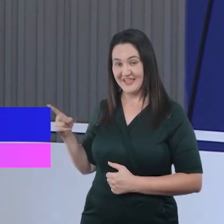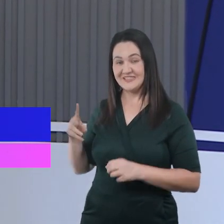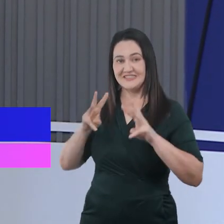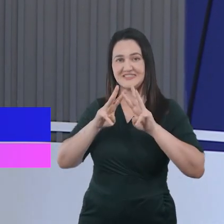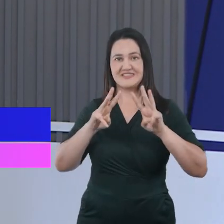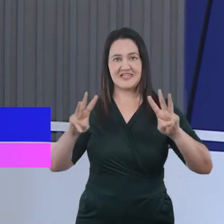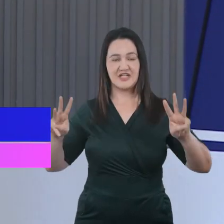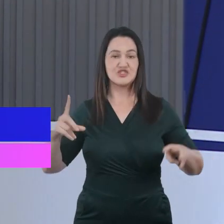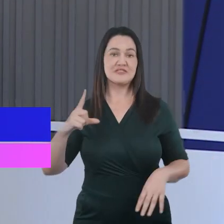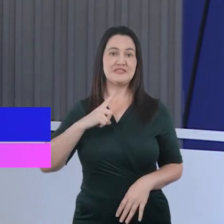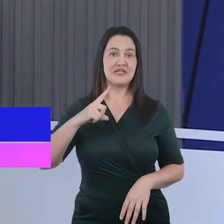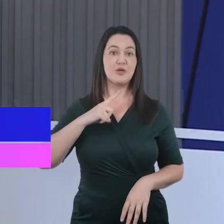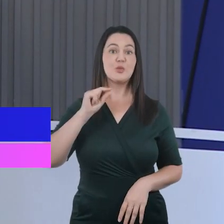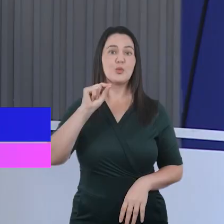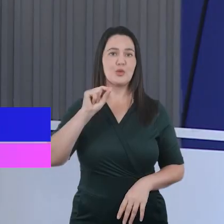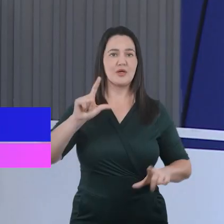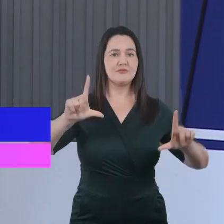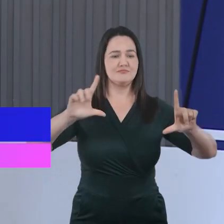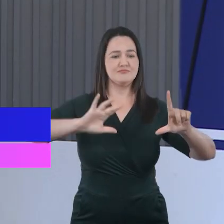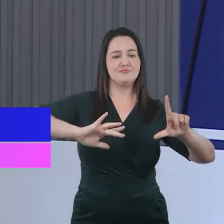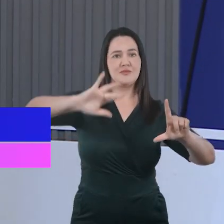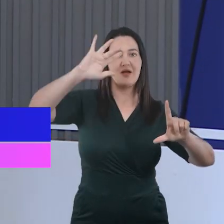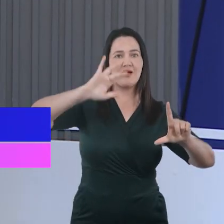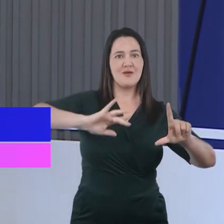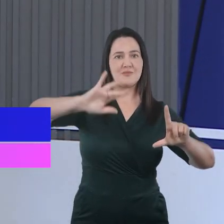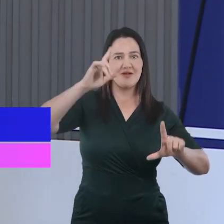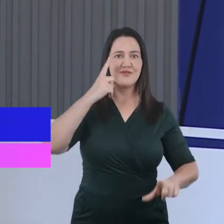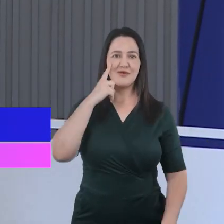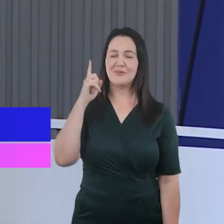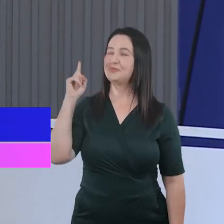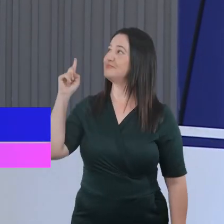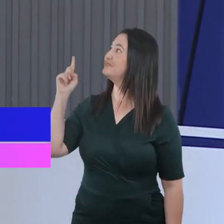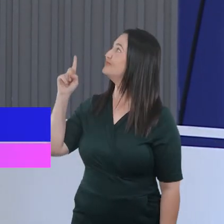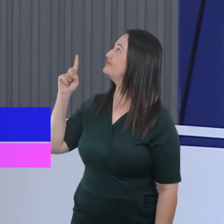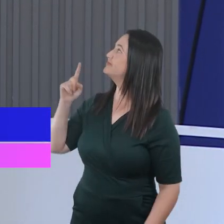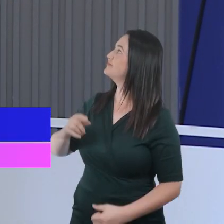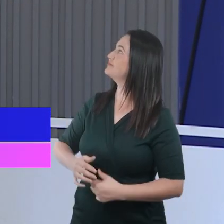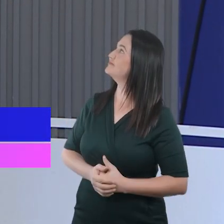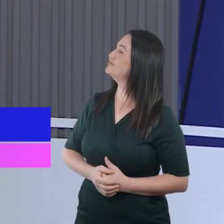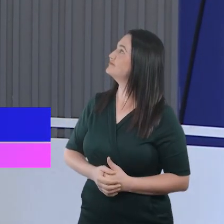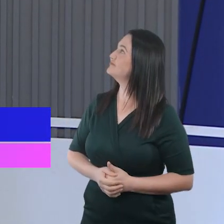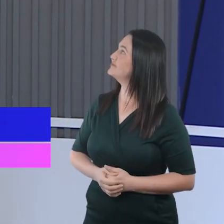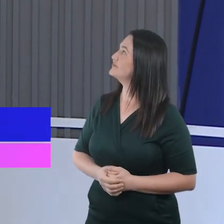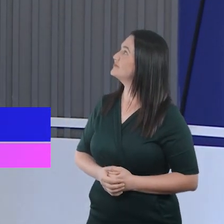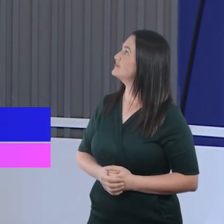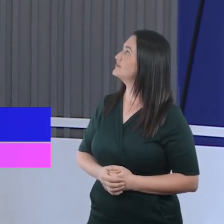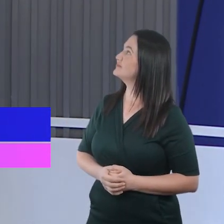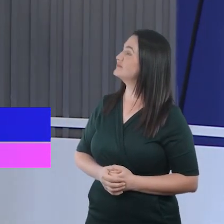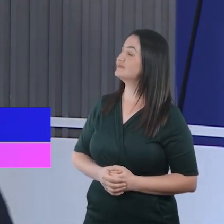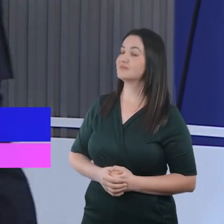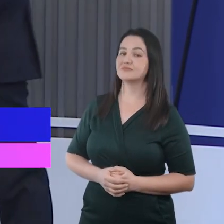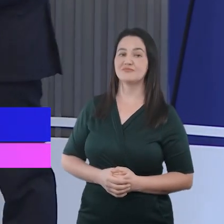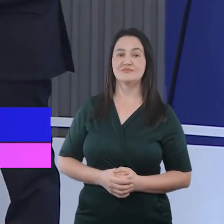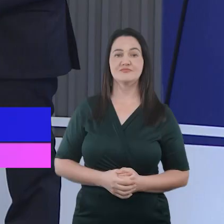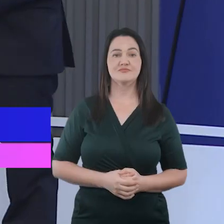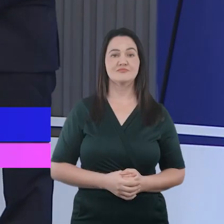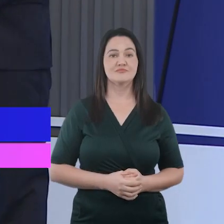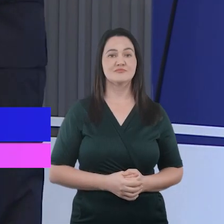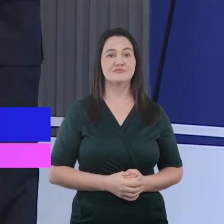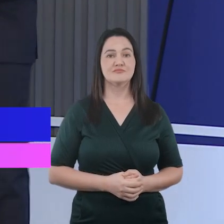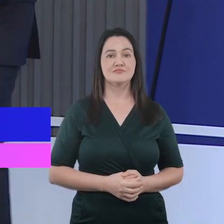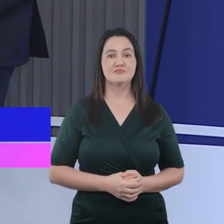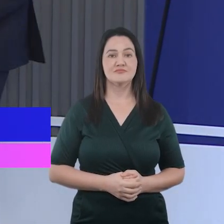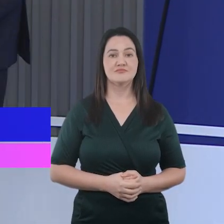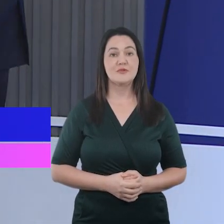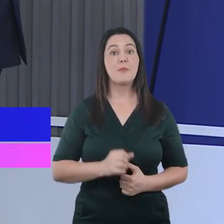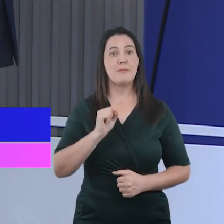novotempo.com/escola bíblica. Nessa direção aqui, nesse site, você vai chegar aqui, nesta página na internet, estude a Bíblia com